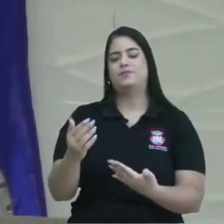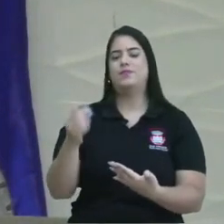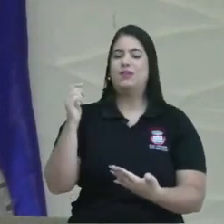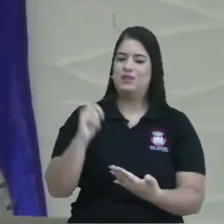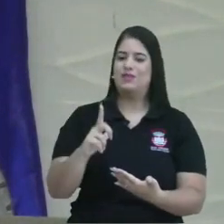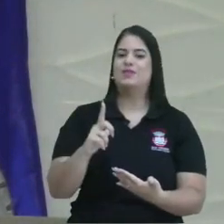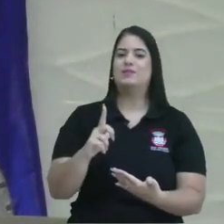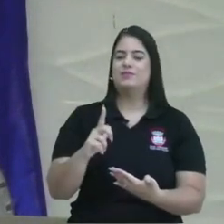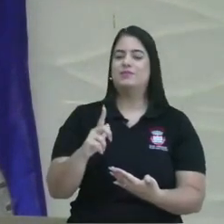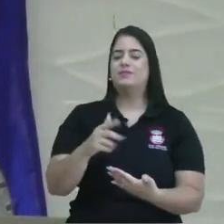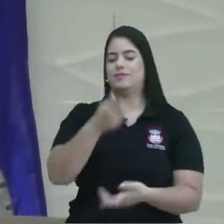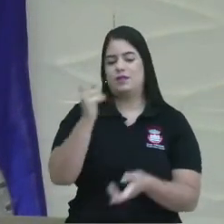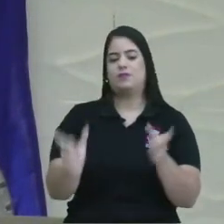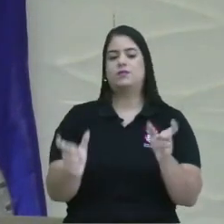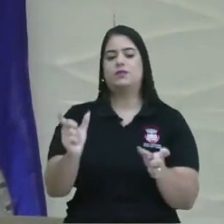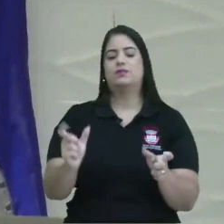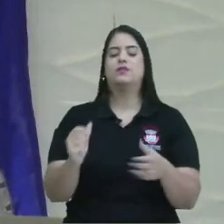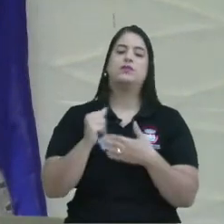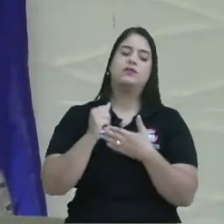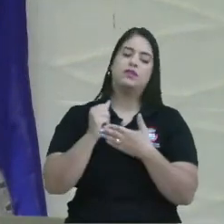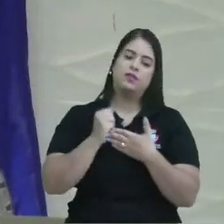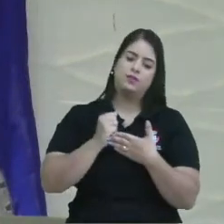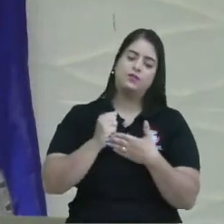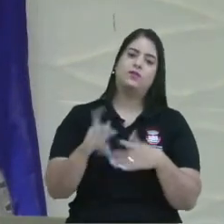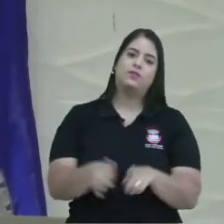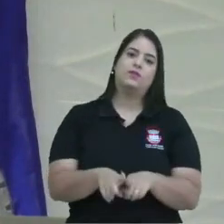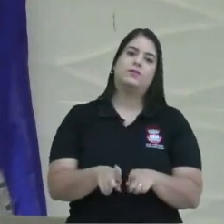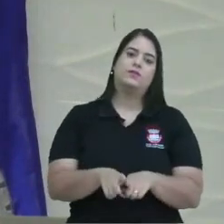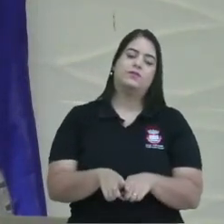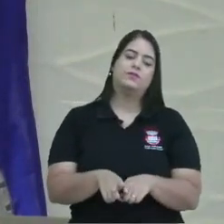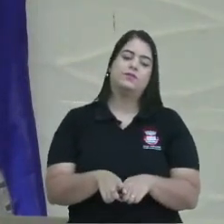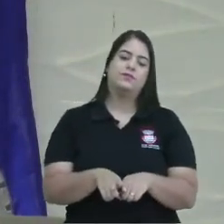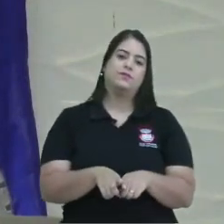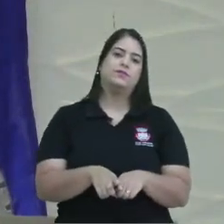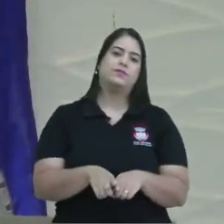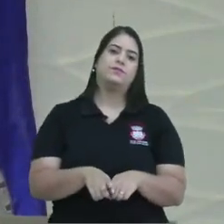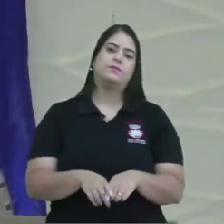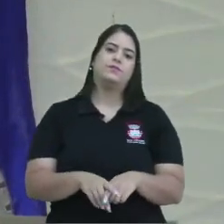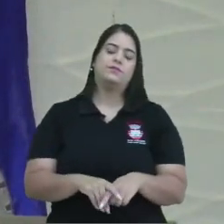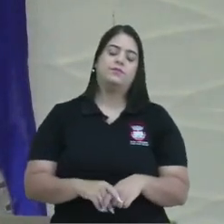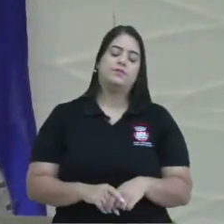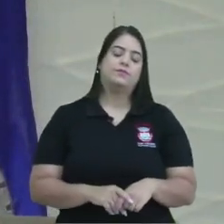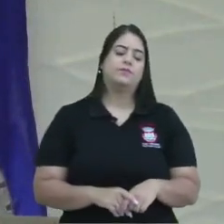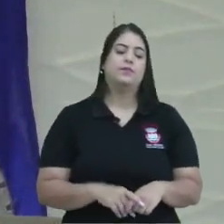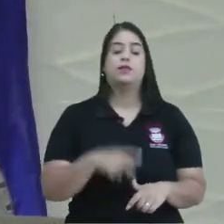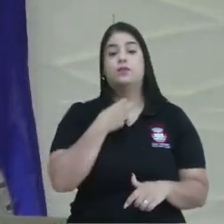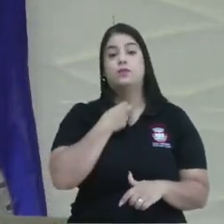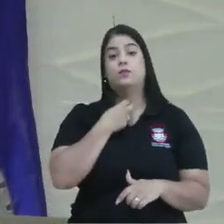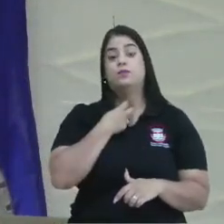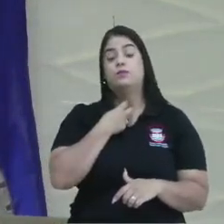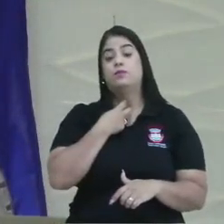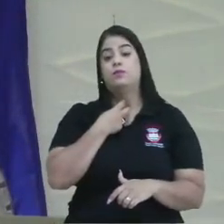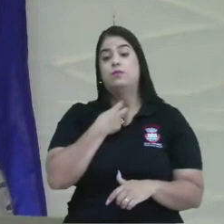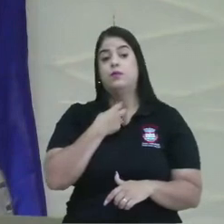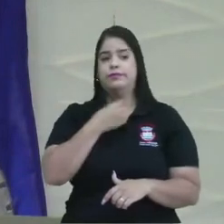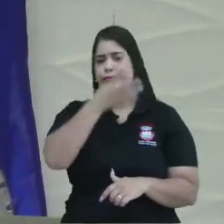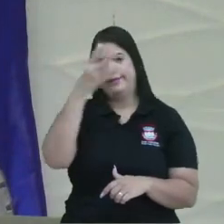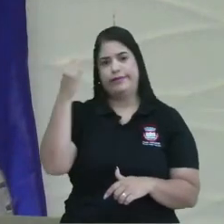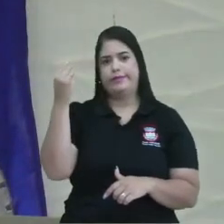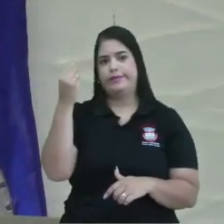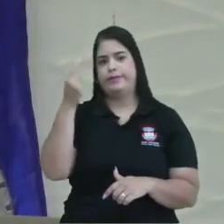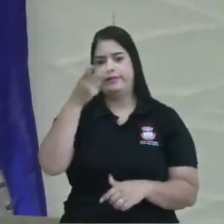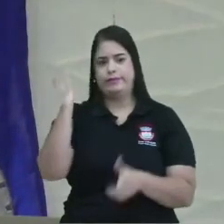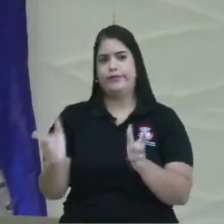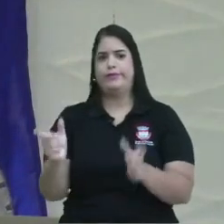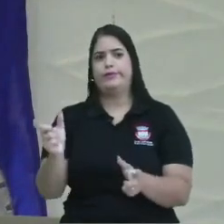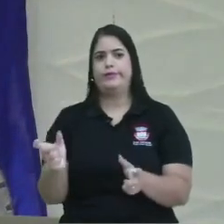nenhum, e sem as pessoas que colaboram, também a gente não chega a lugar nenhum, porque a gente não pode fazer tudo sozinho. Eu